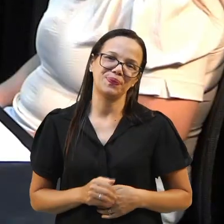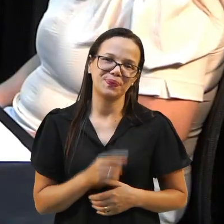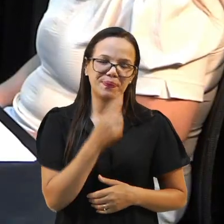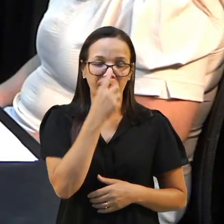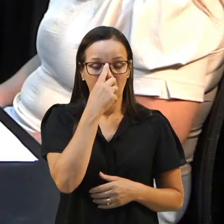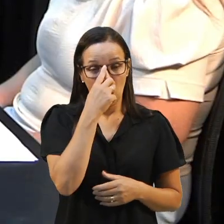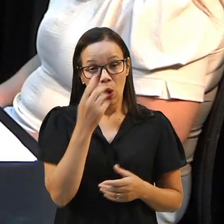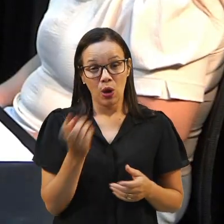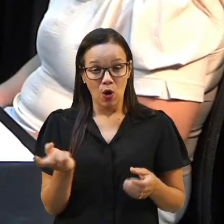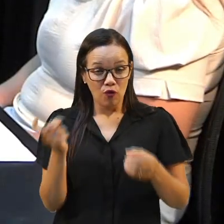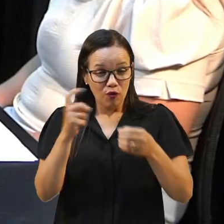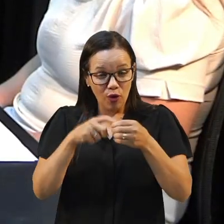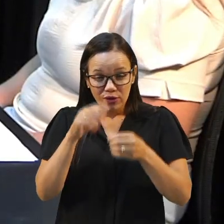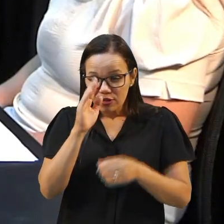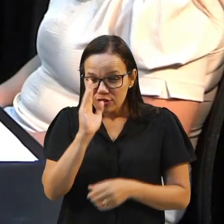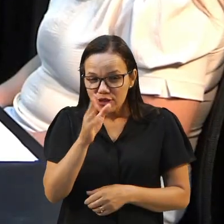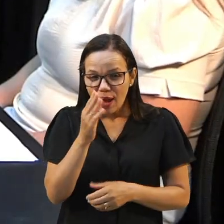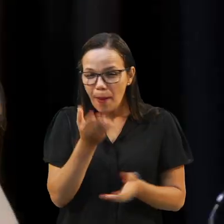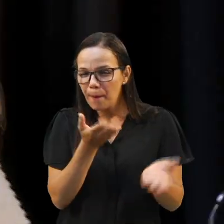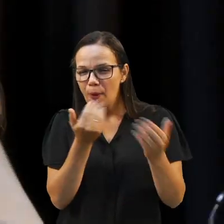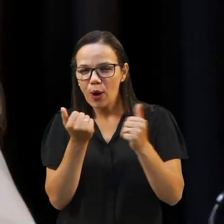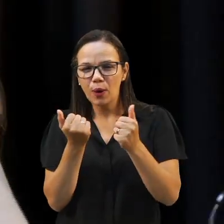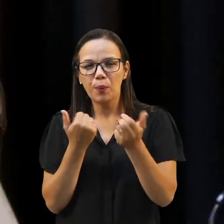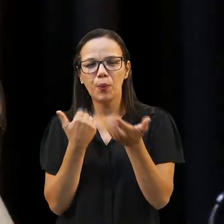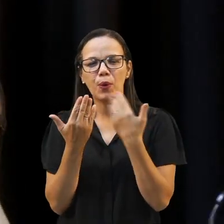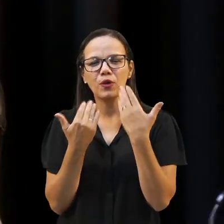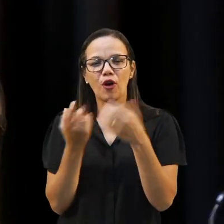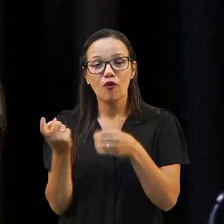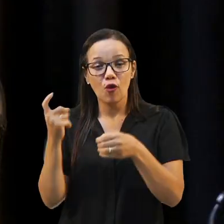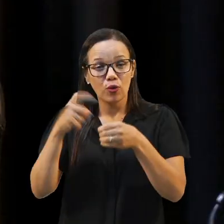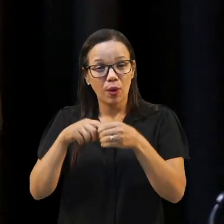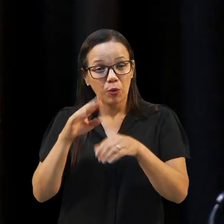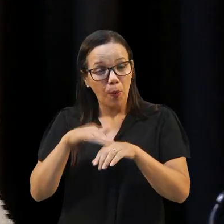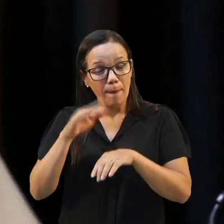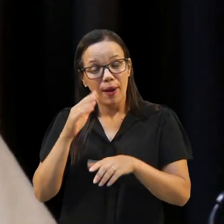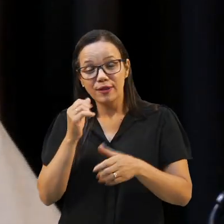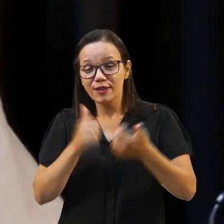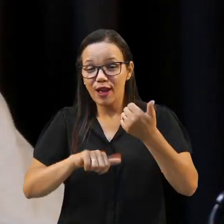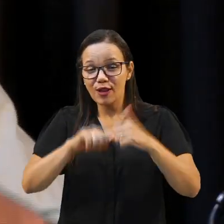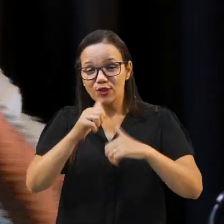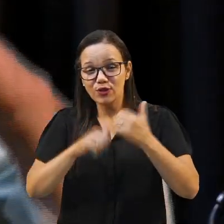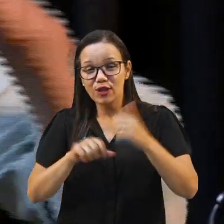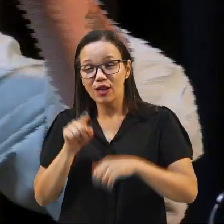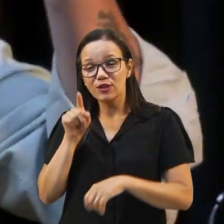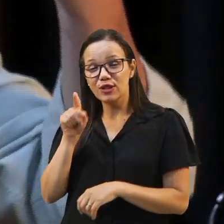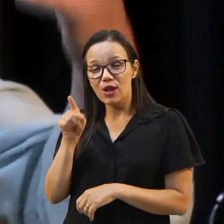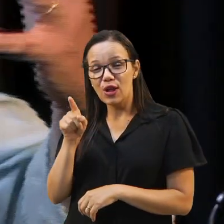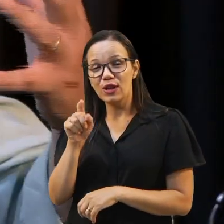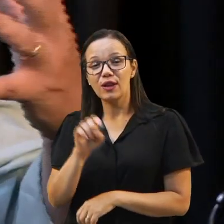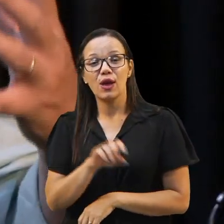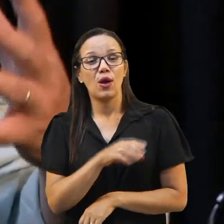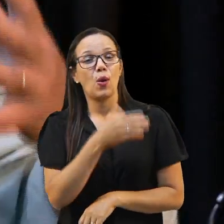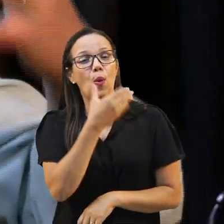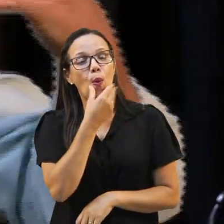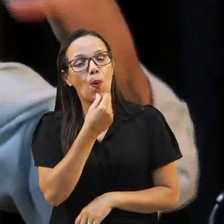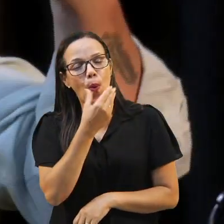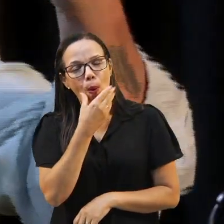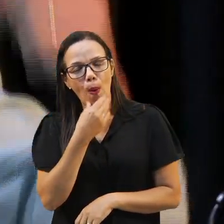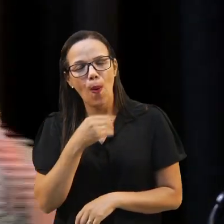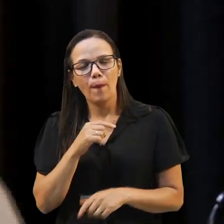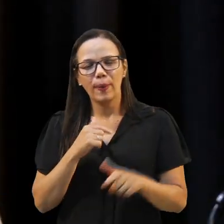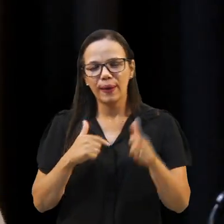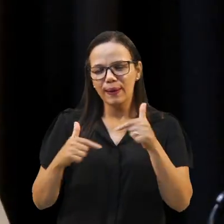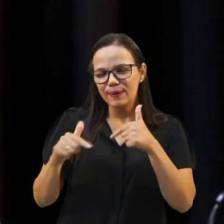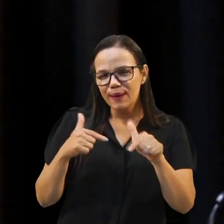O Bora Prosear volta daqui a pouquinho. A gente volta com mais atividades desse executor, essa máquina